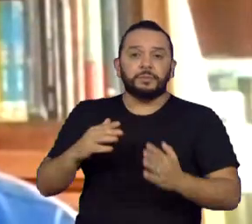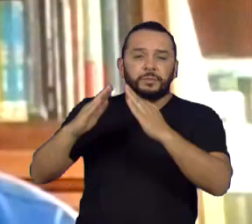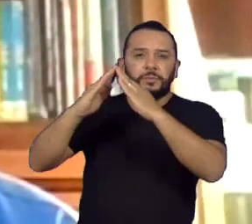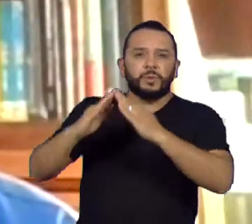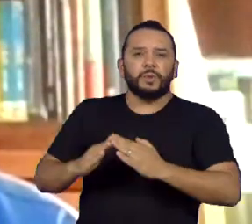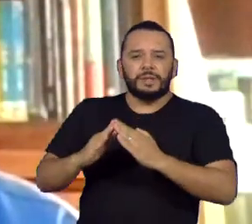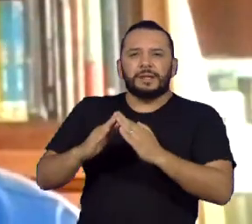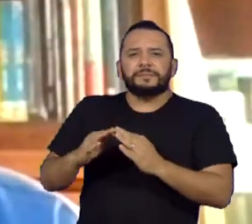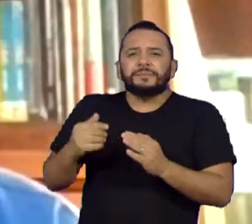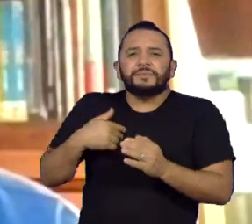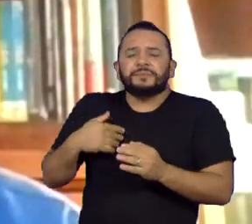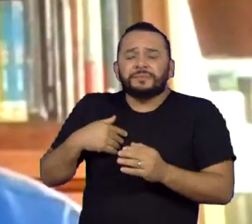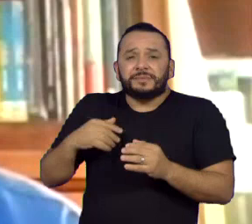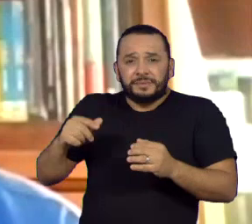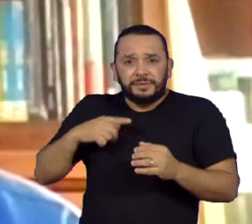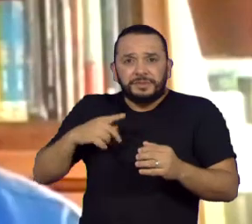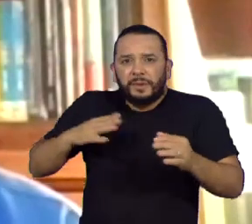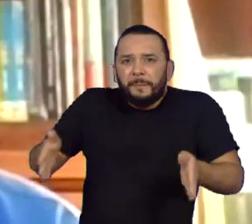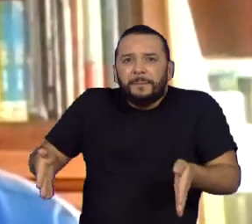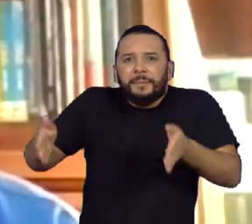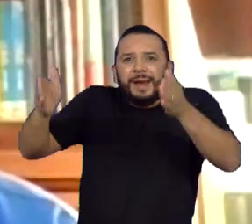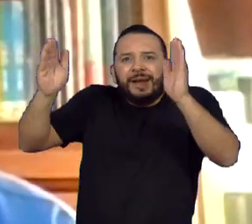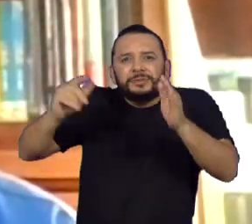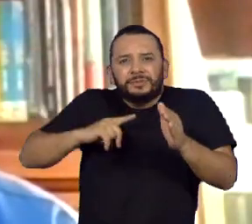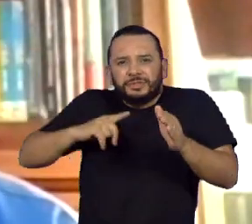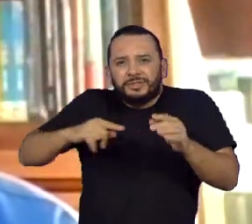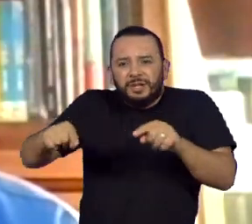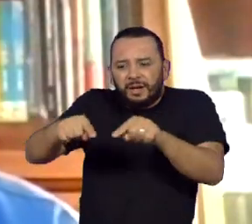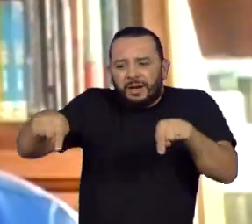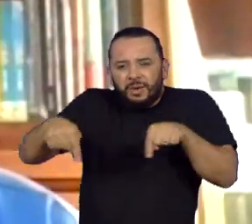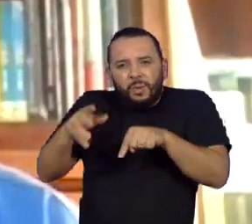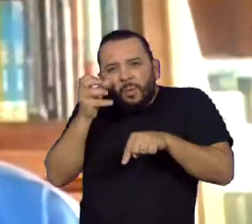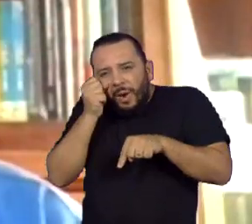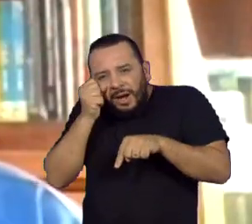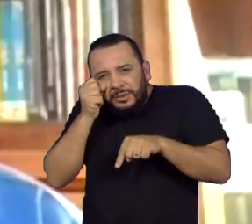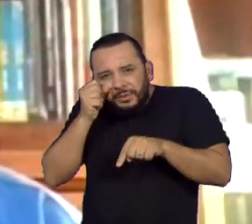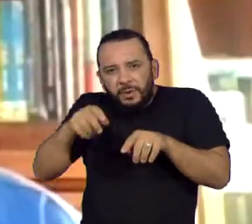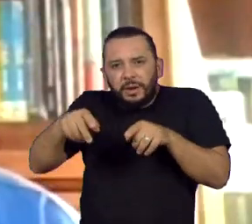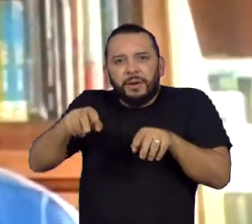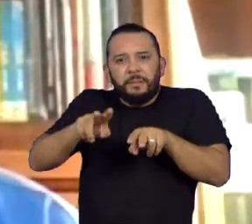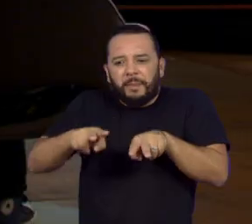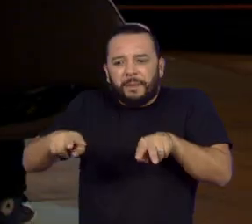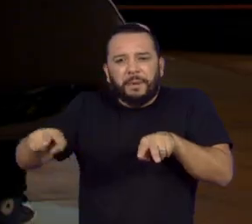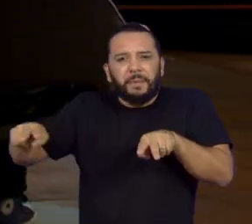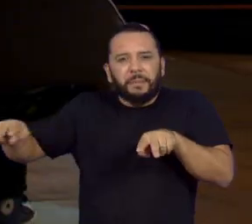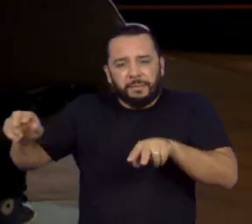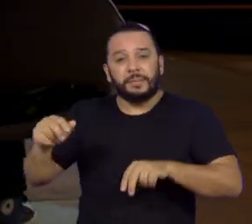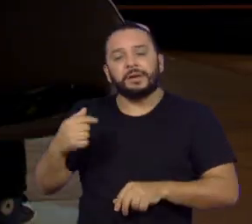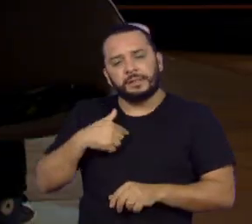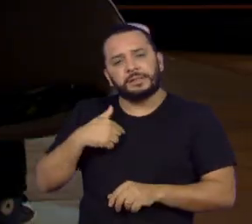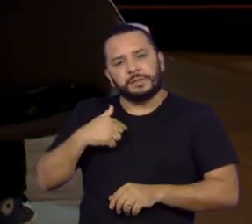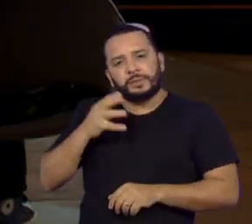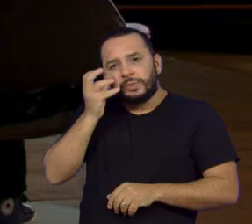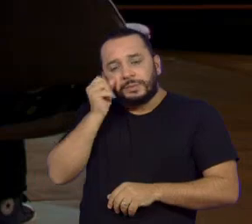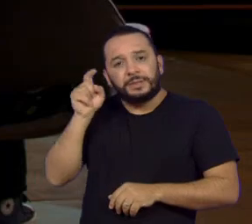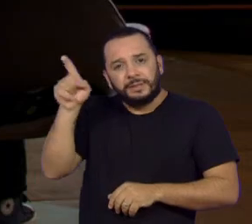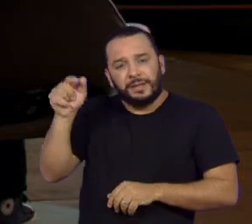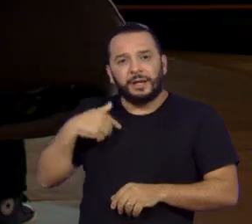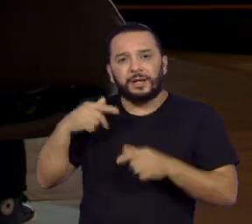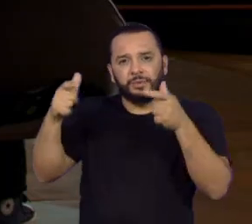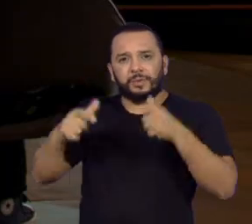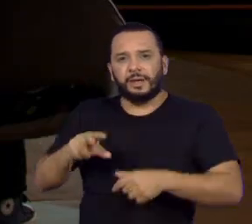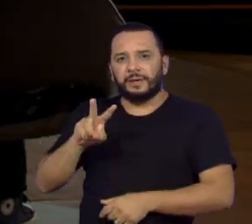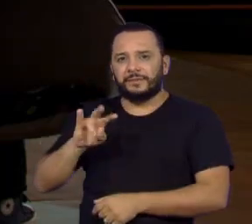morar num cortiço na Vila Anastácio, e eu passei um ano para